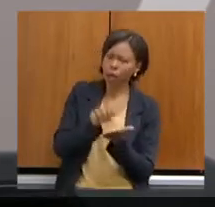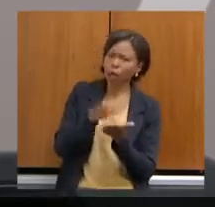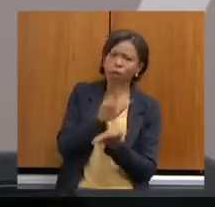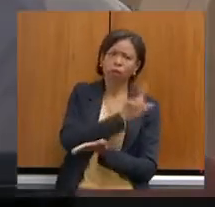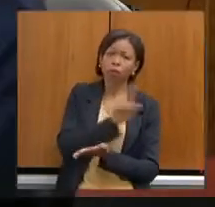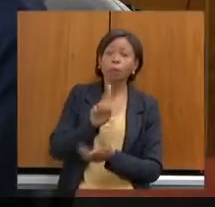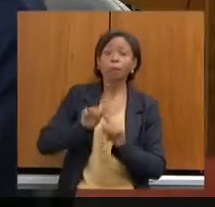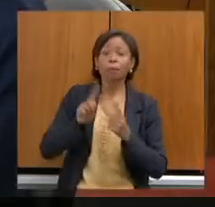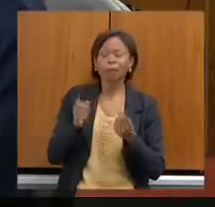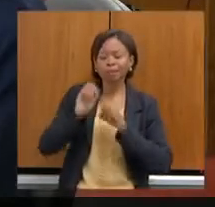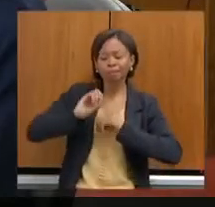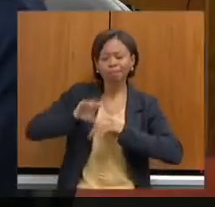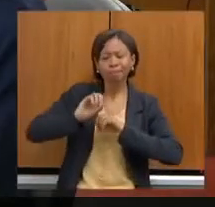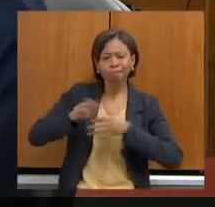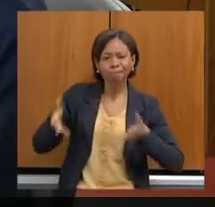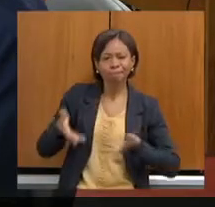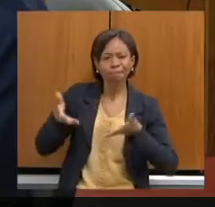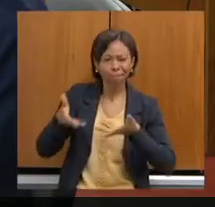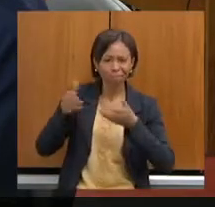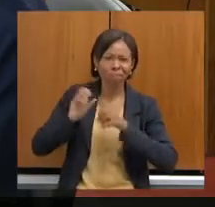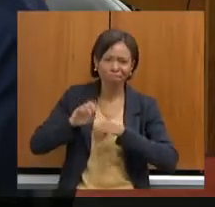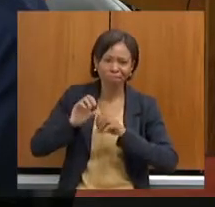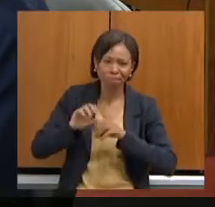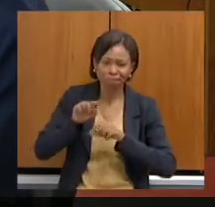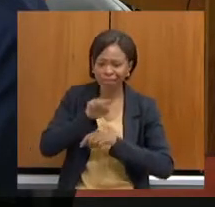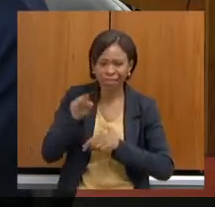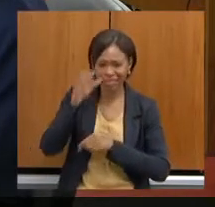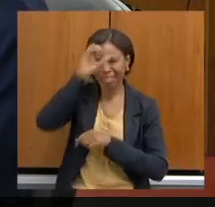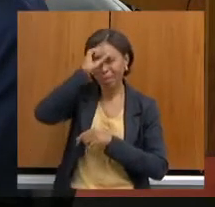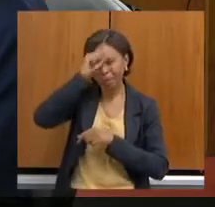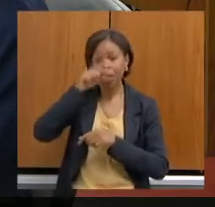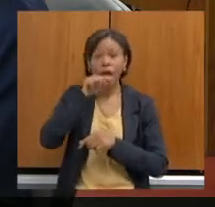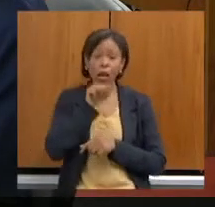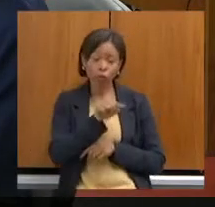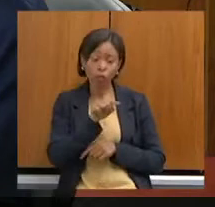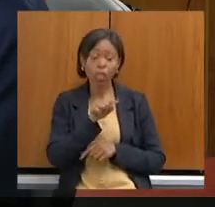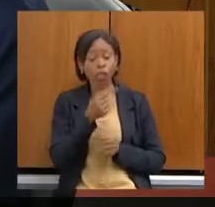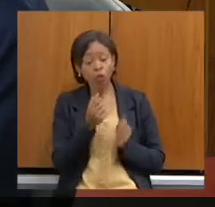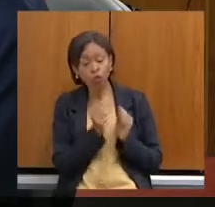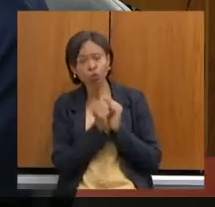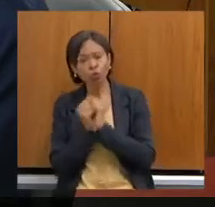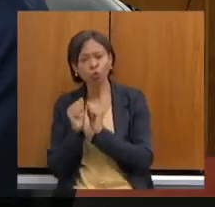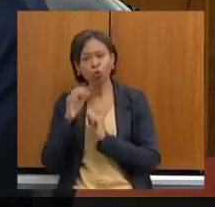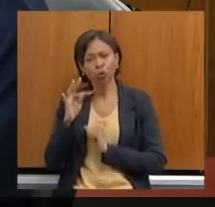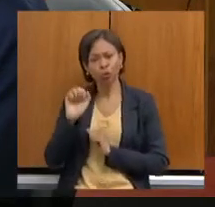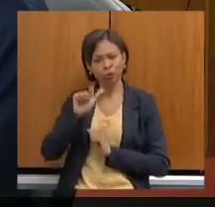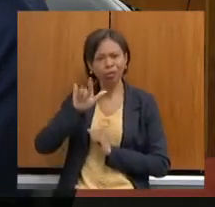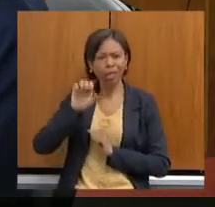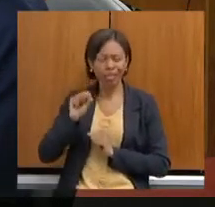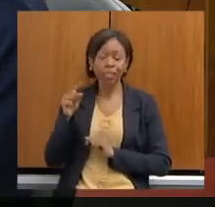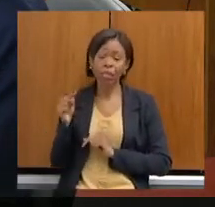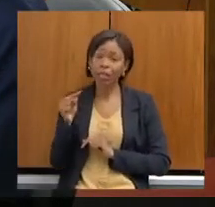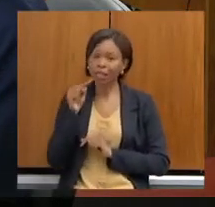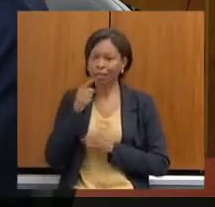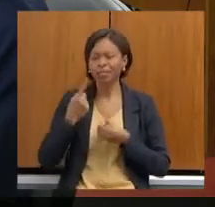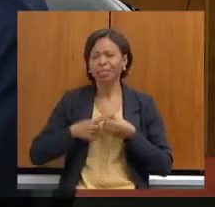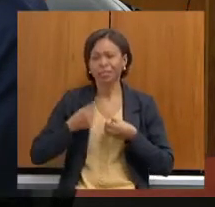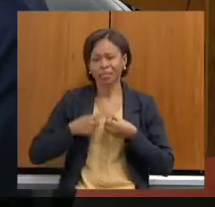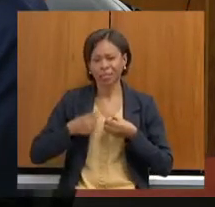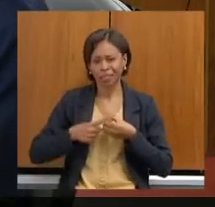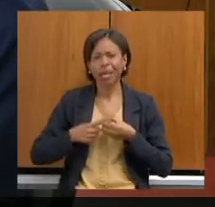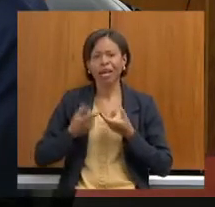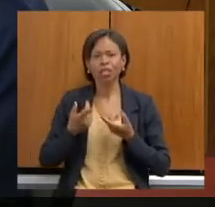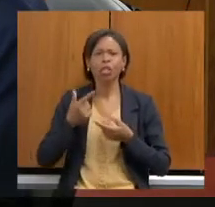educativa E aí a sua ida junto com Thales lá em Porteirinha que a gente fosse também lá em